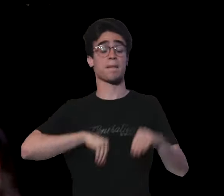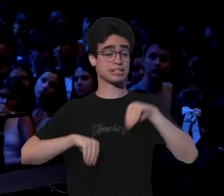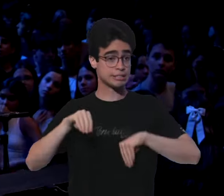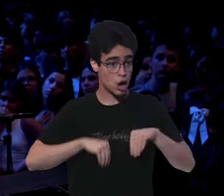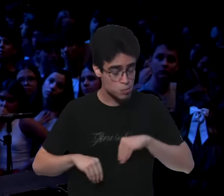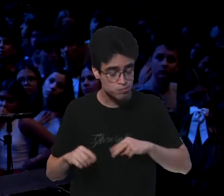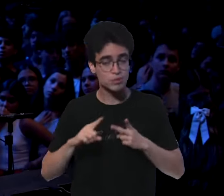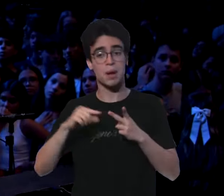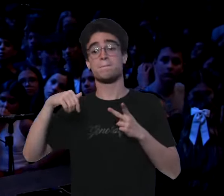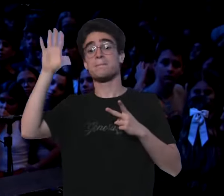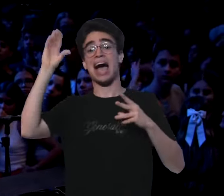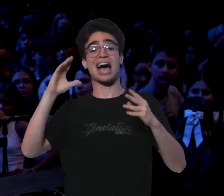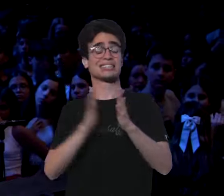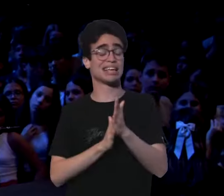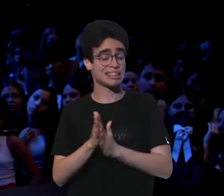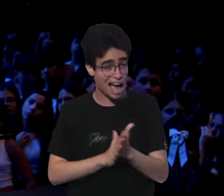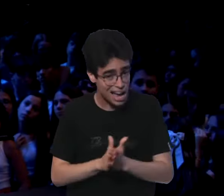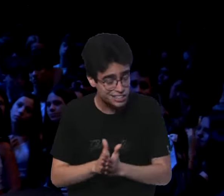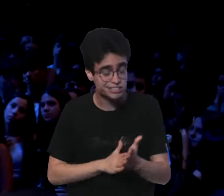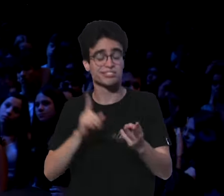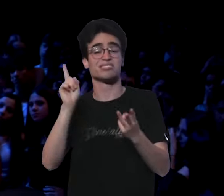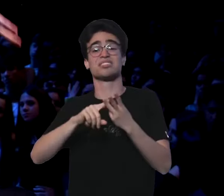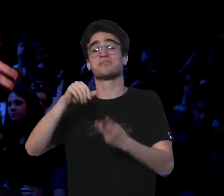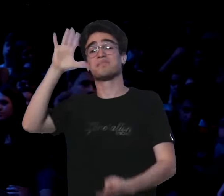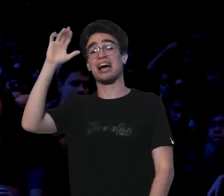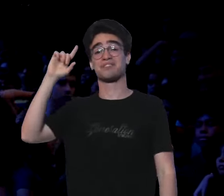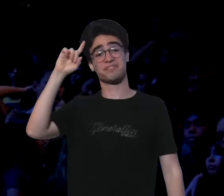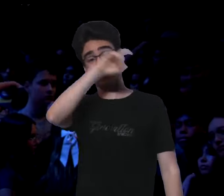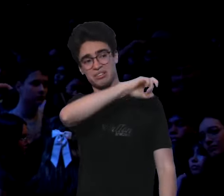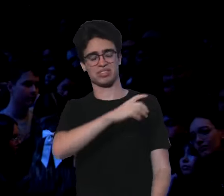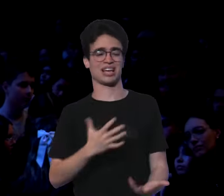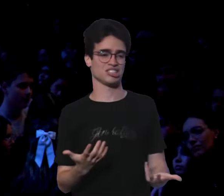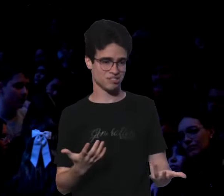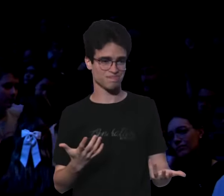mais ansiedade e que tem mais dificuldade para lidar com a vida.